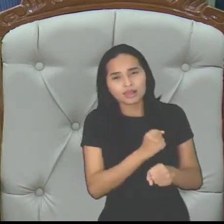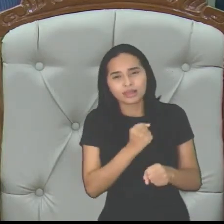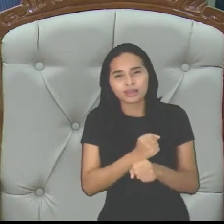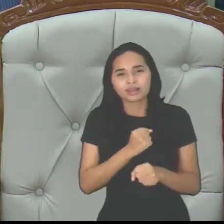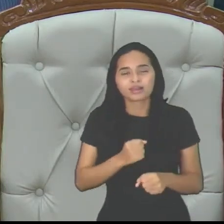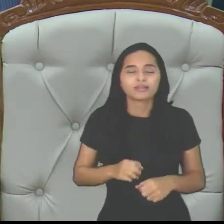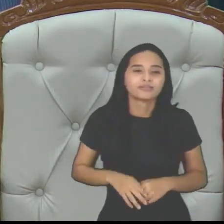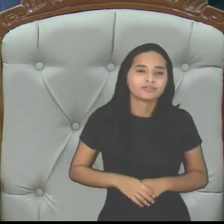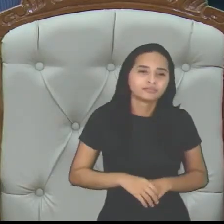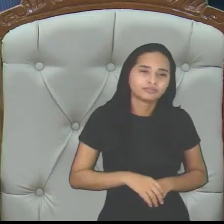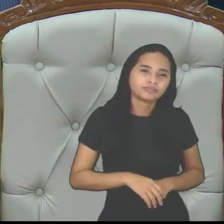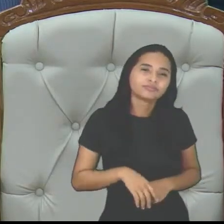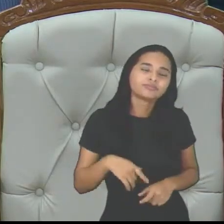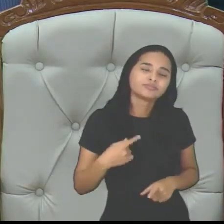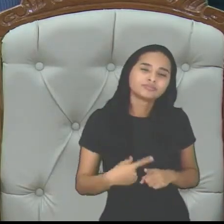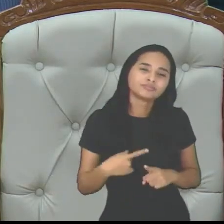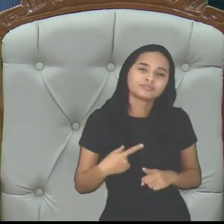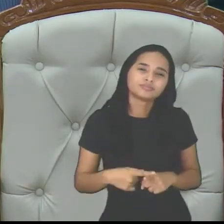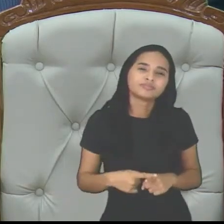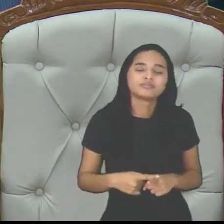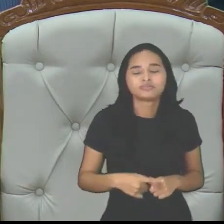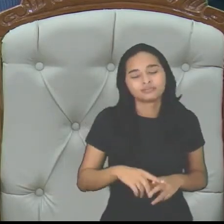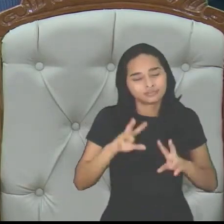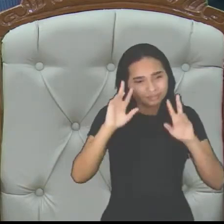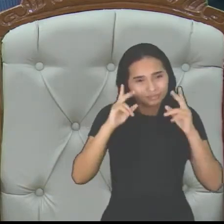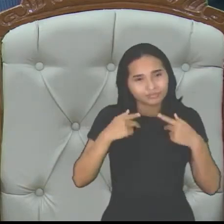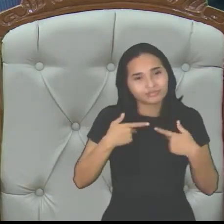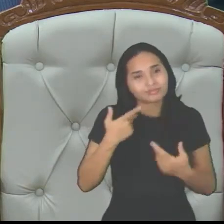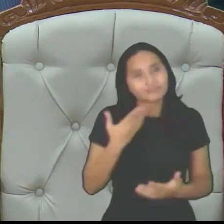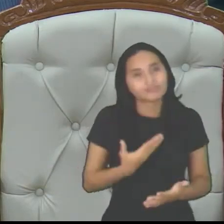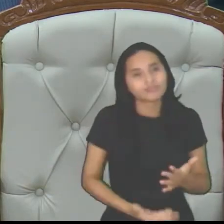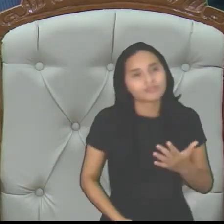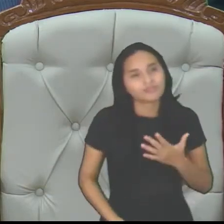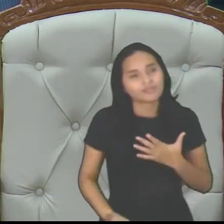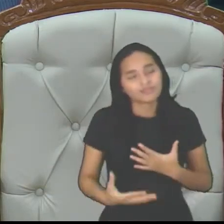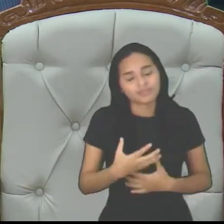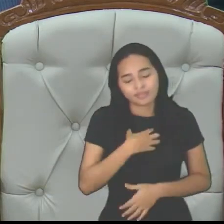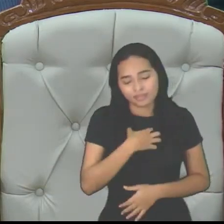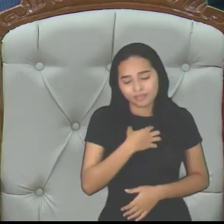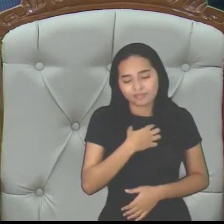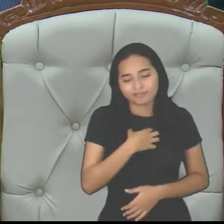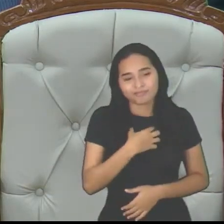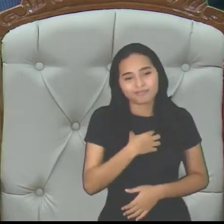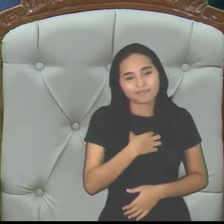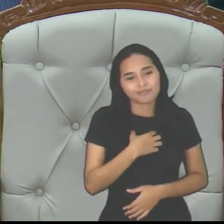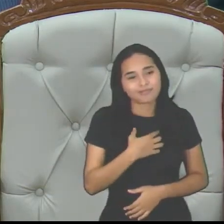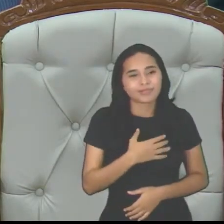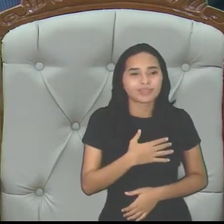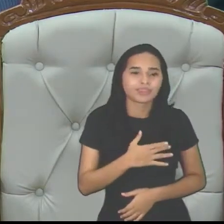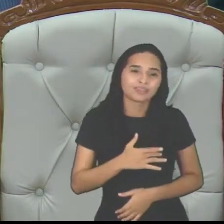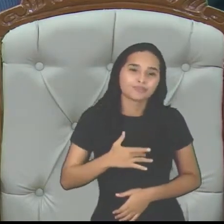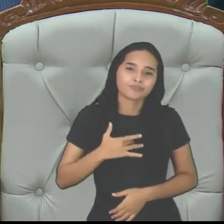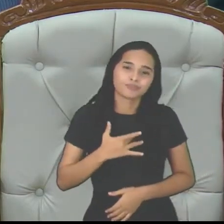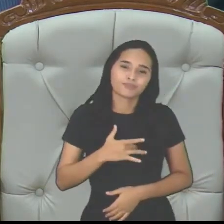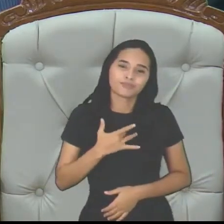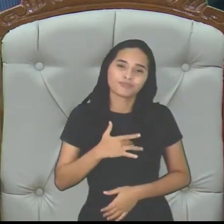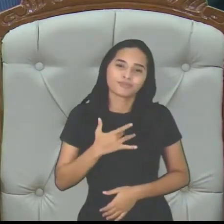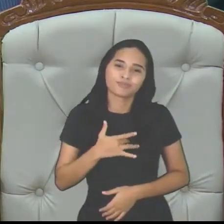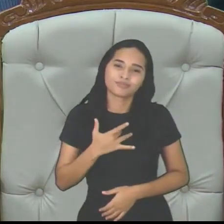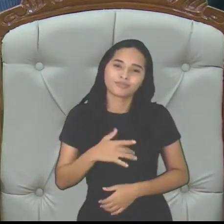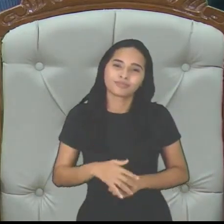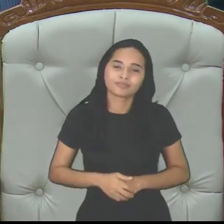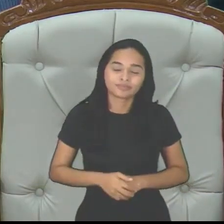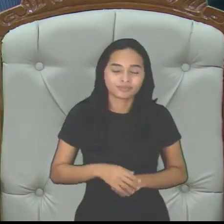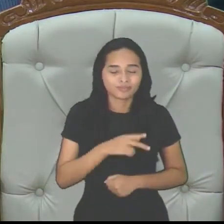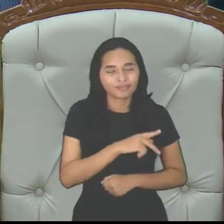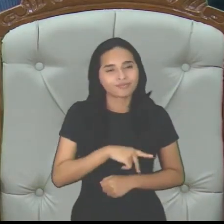audiências. Por quê? Porque o ser humano perdeu a essência da piedade. Paulo está preocupado